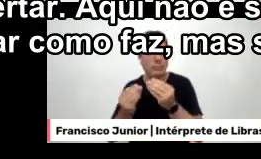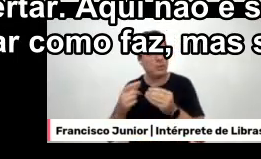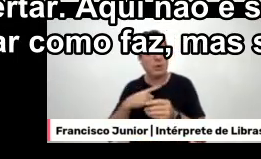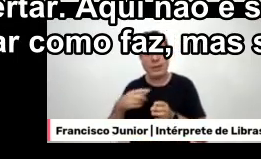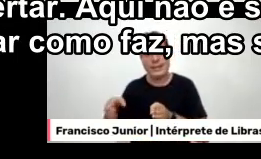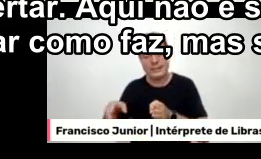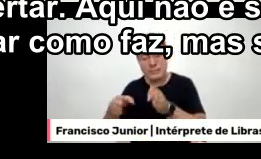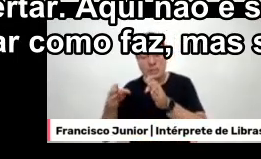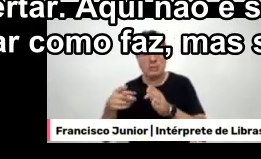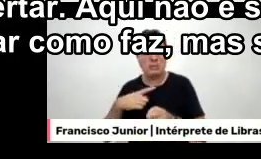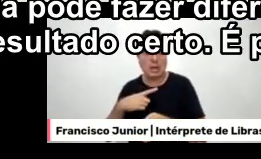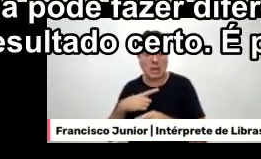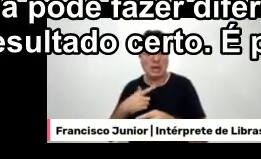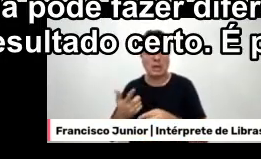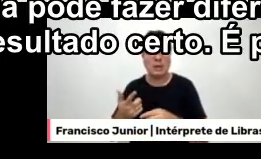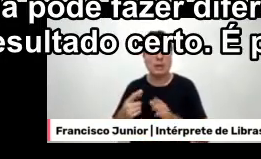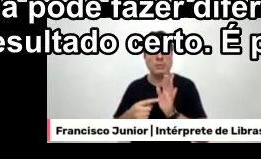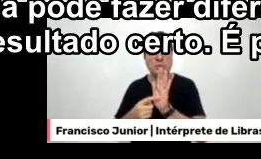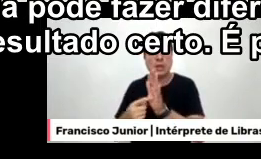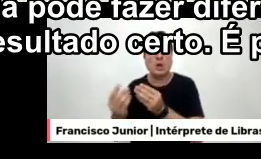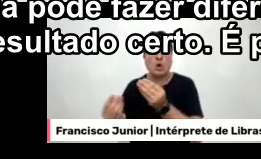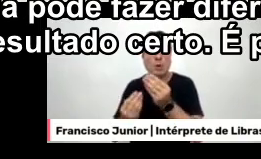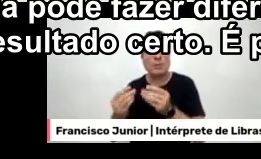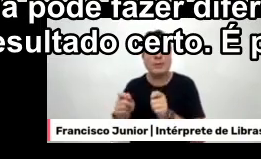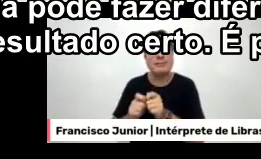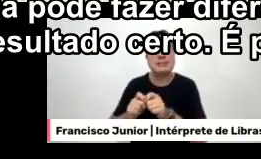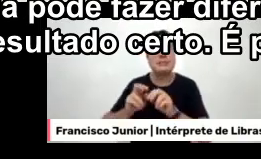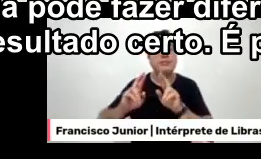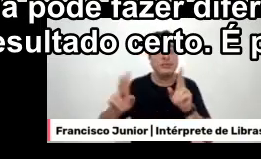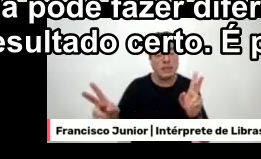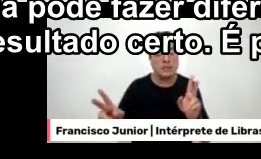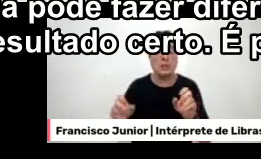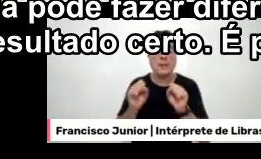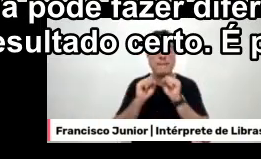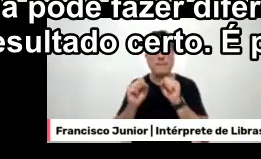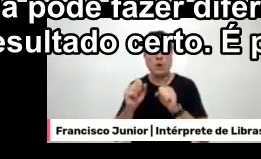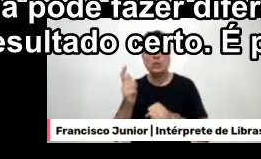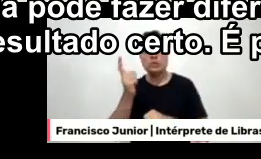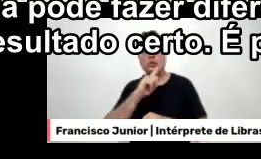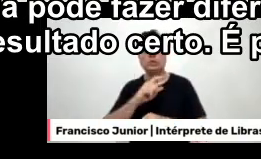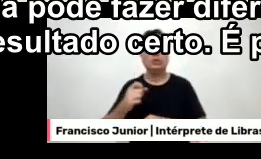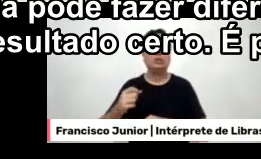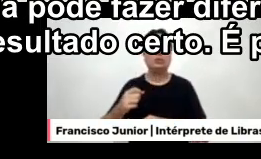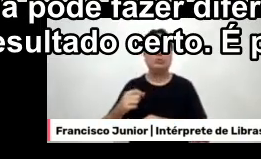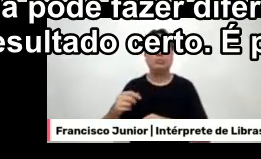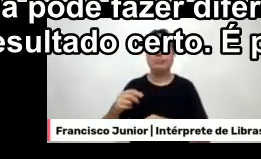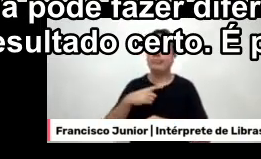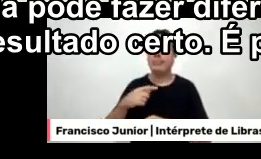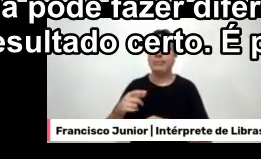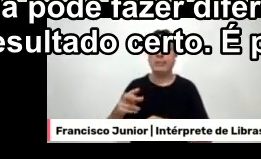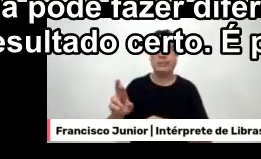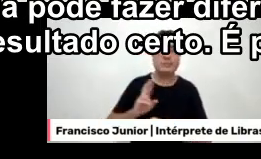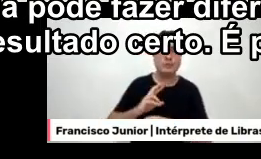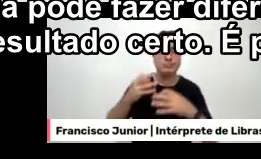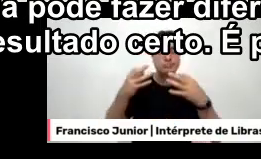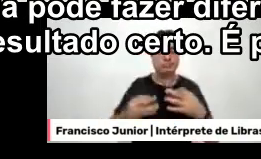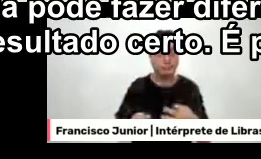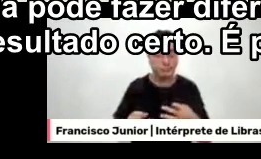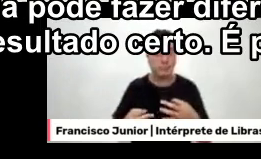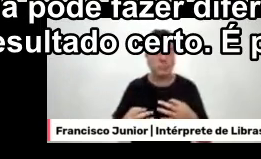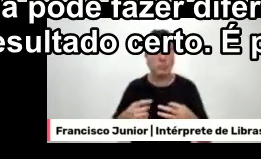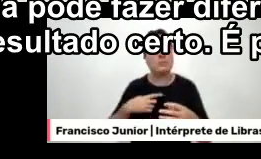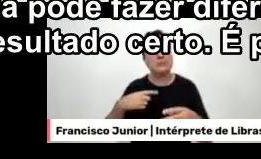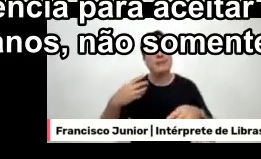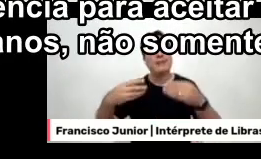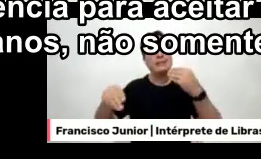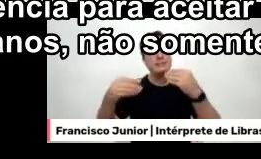caminhos. Mostrar como ela pode fazer diferente, como ela pode chegar no resultado certo. É preciso ter